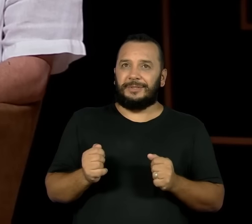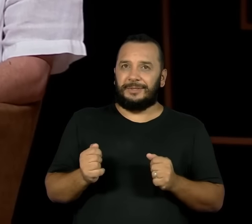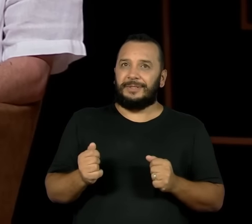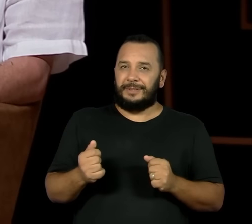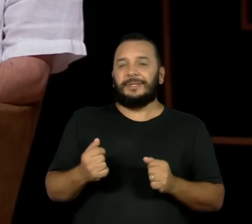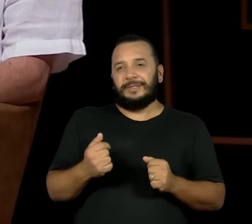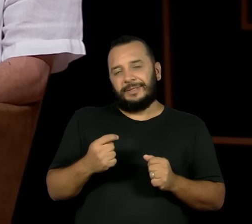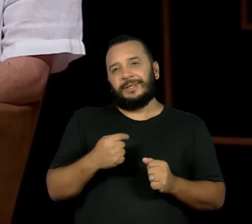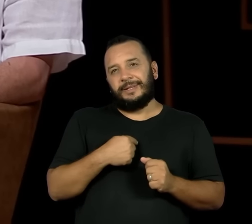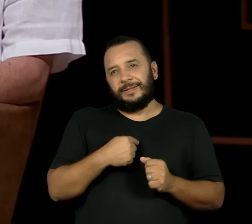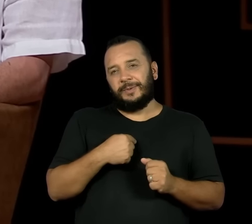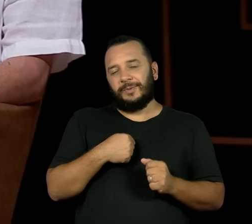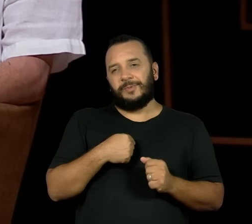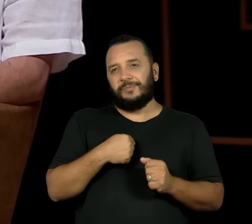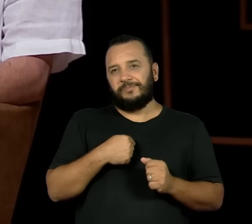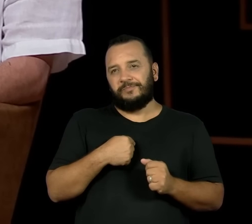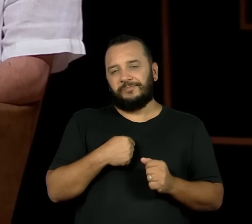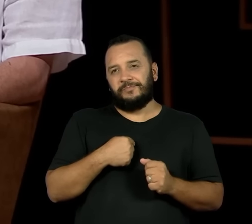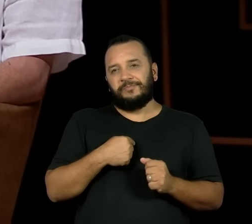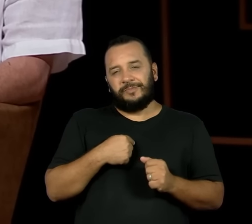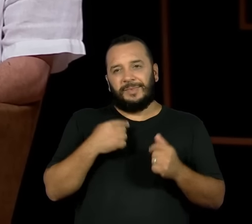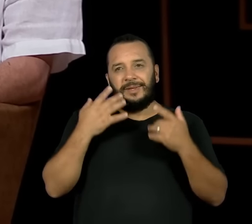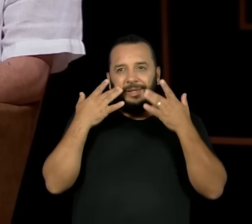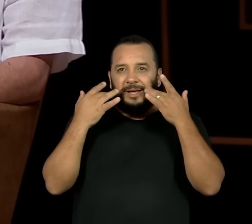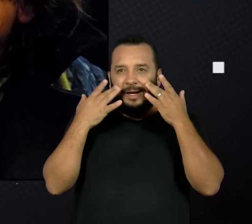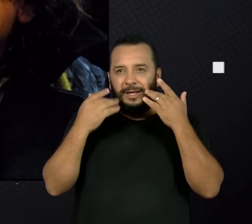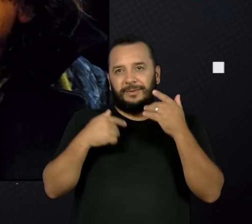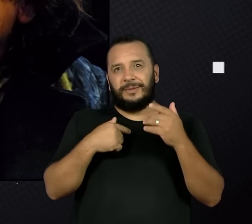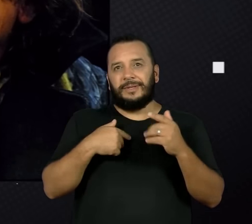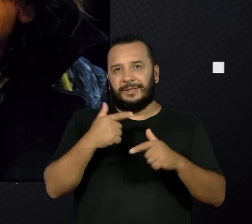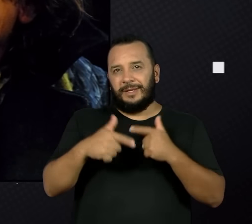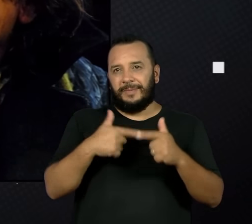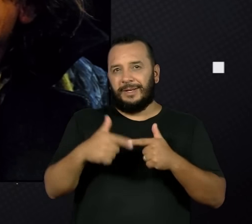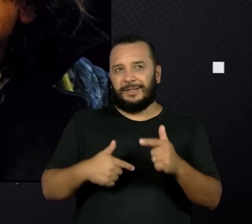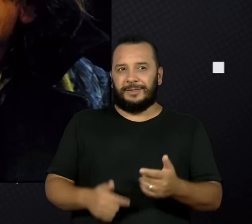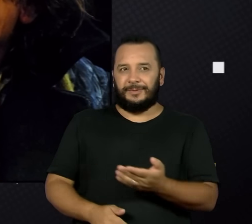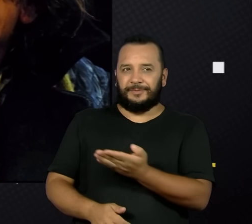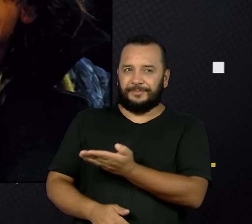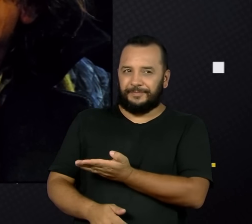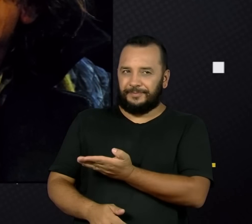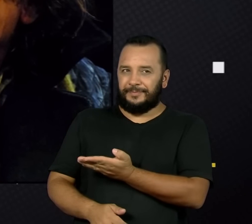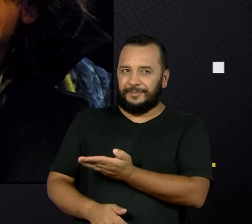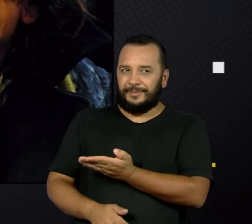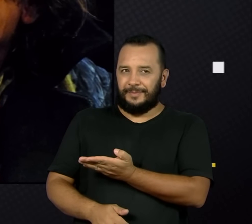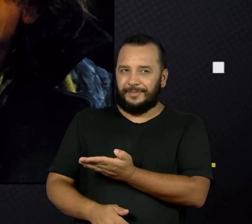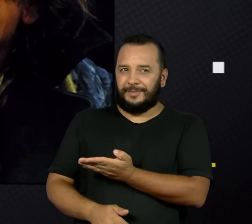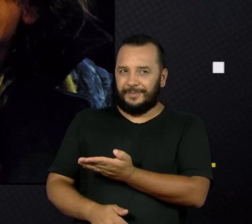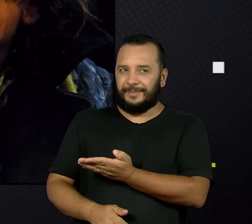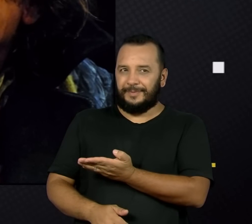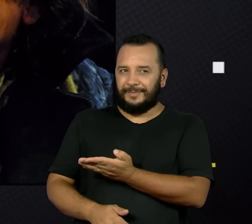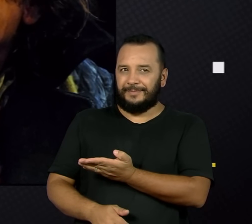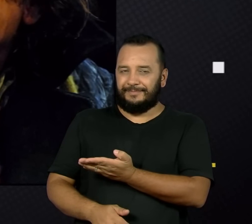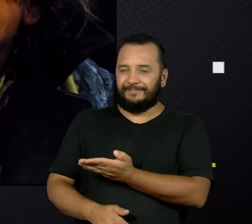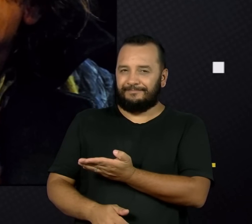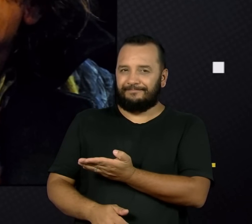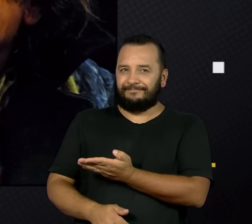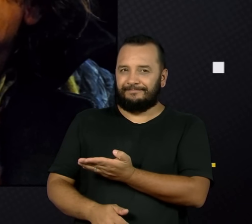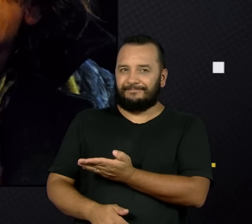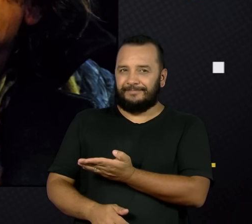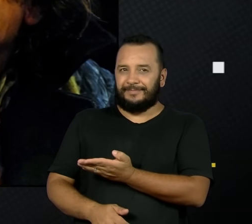em cartaz com uma peça do Allen que ela foi assistir Hum e